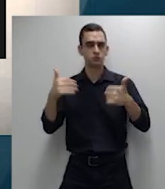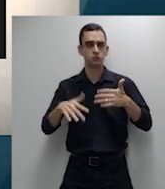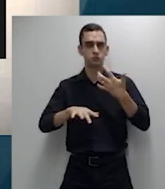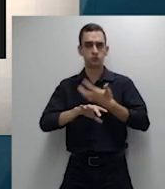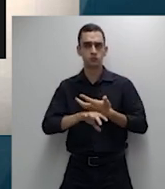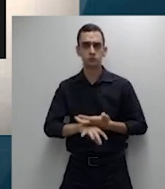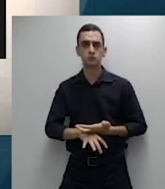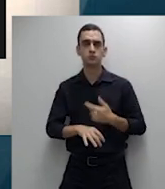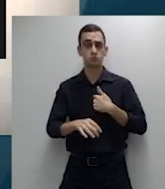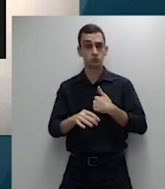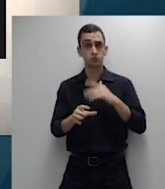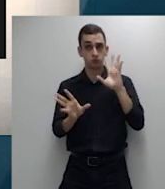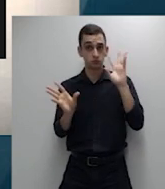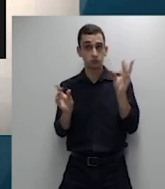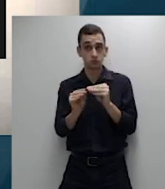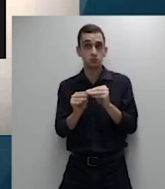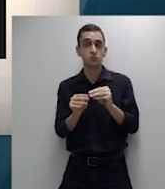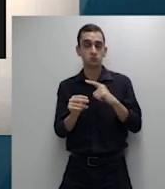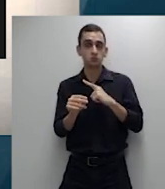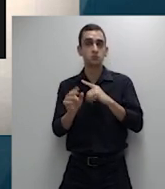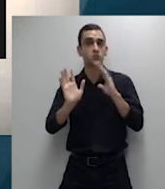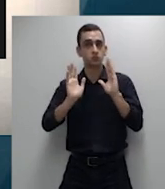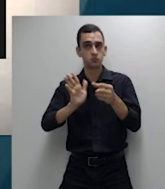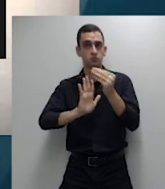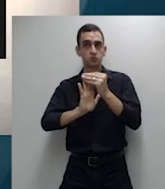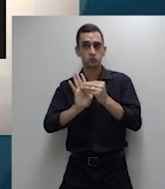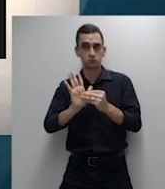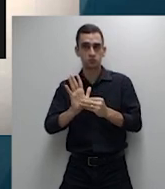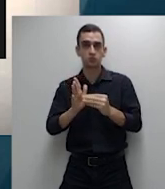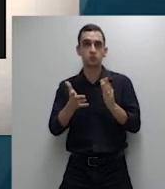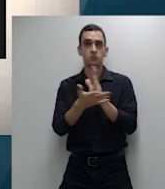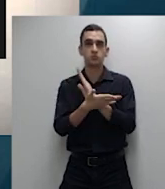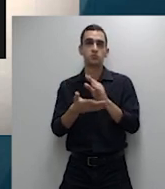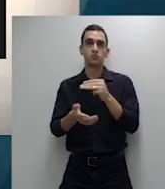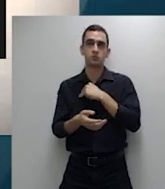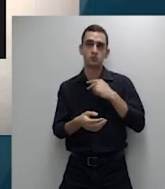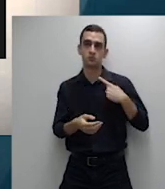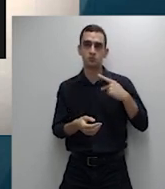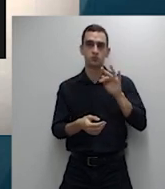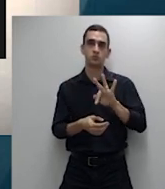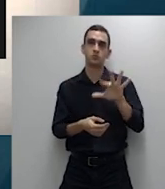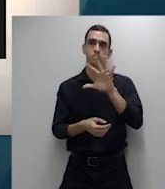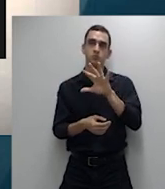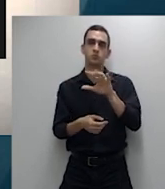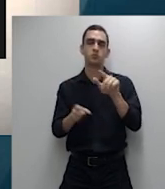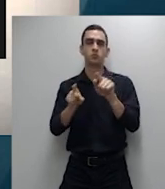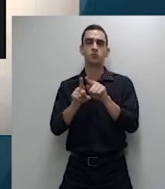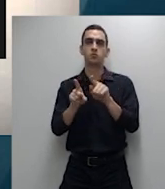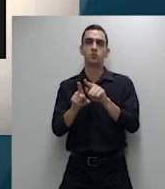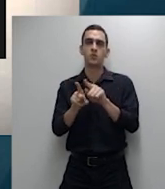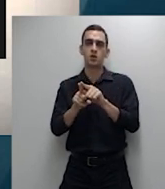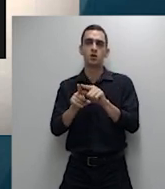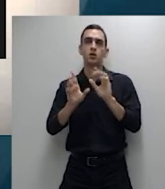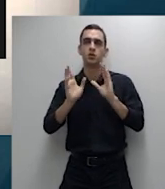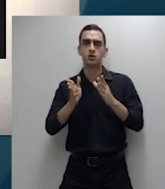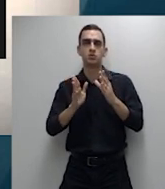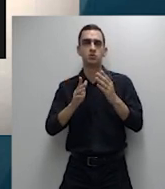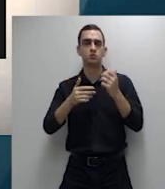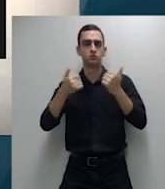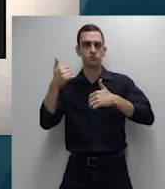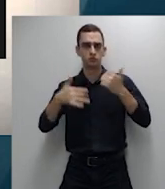com com o também referido parecer do Ministério Público Federal de Lavras né do grande time